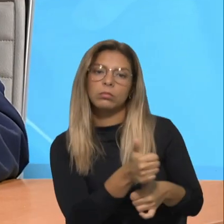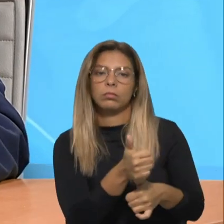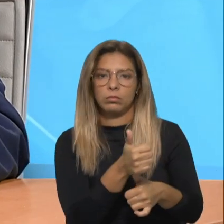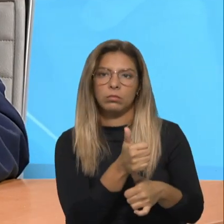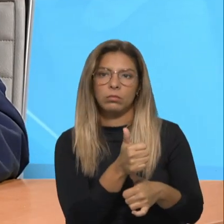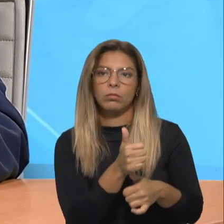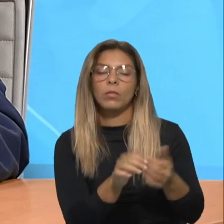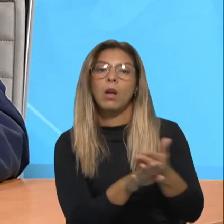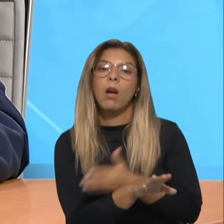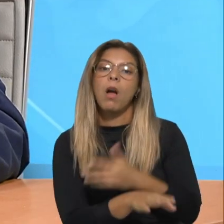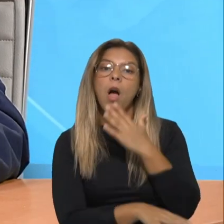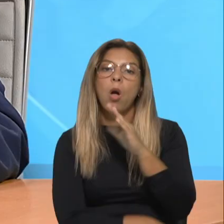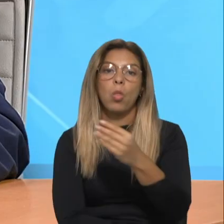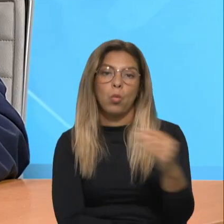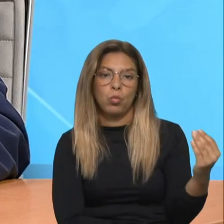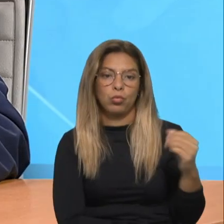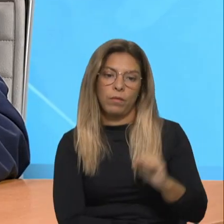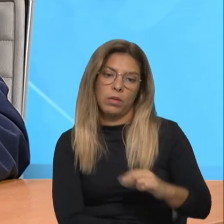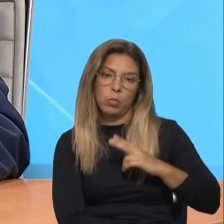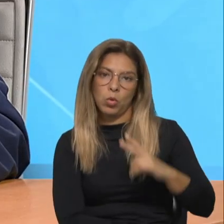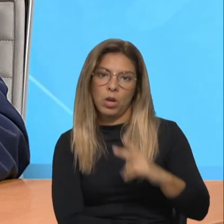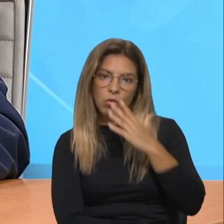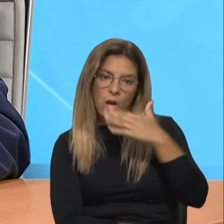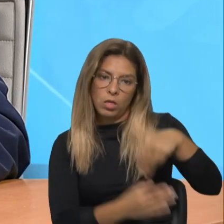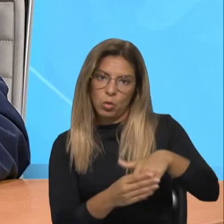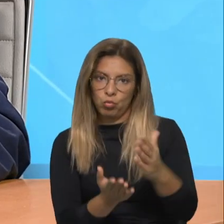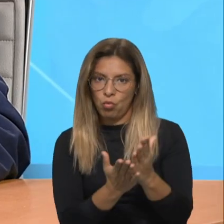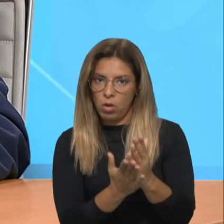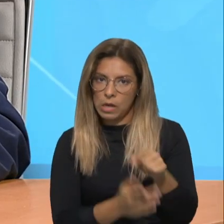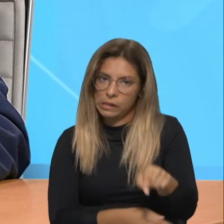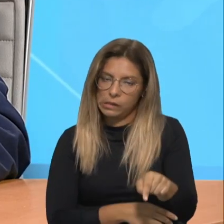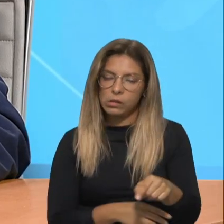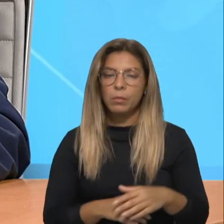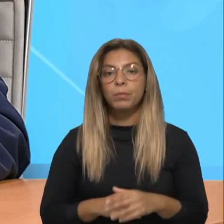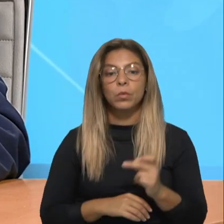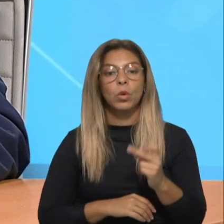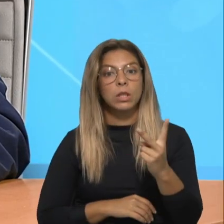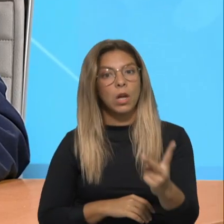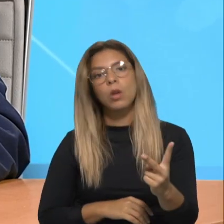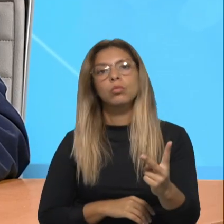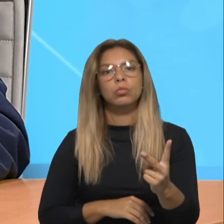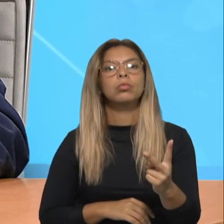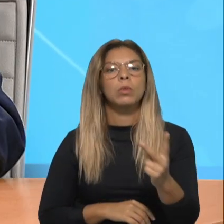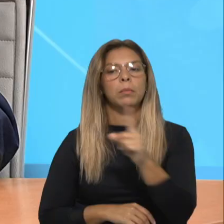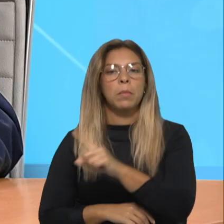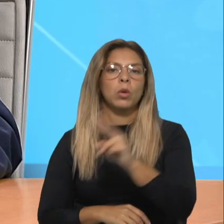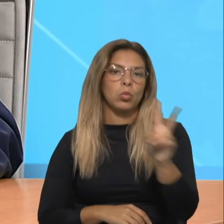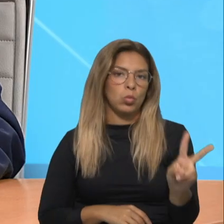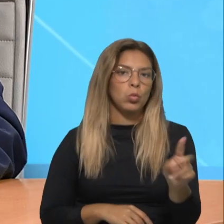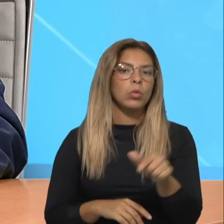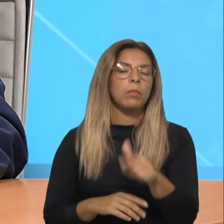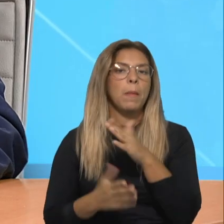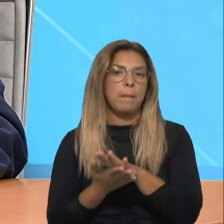eram alunos portugueses nesta mesma escola. E os 2 primeiros anos foram feitos nesta